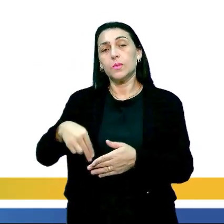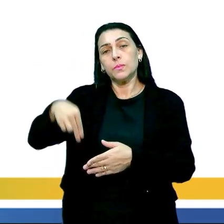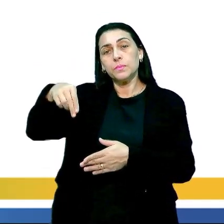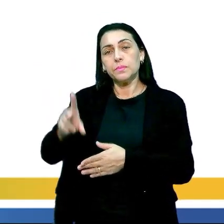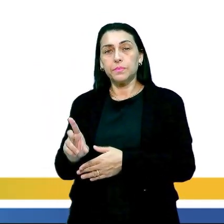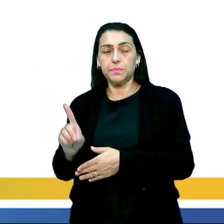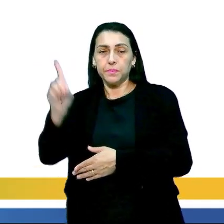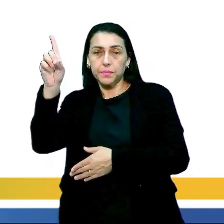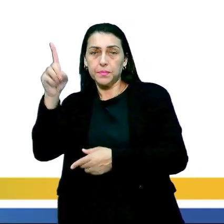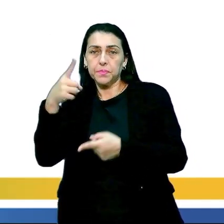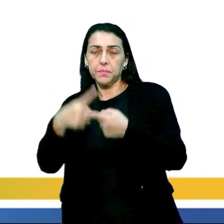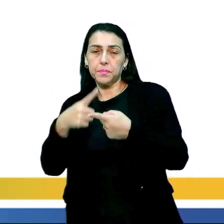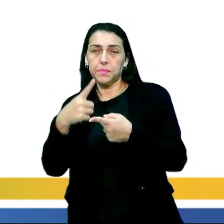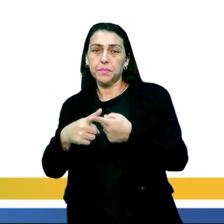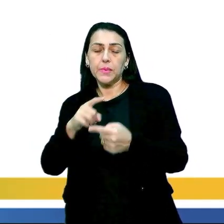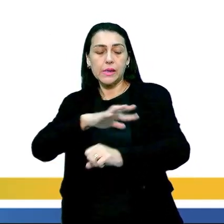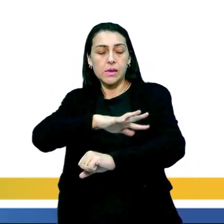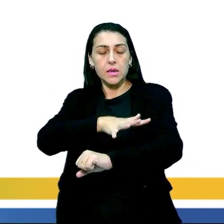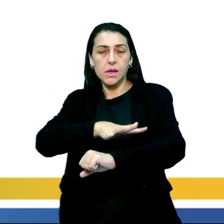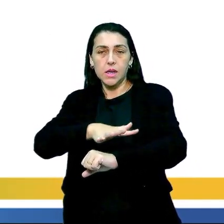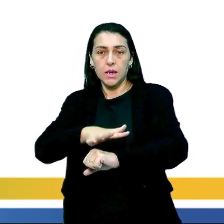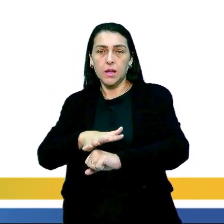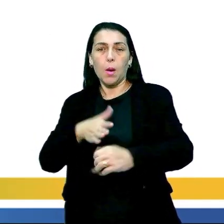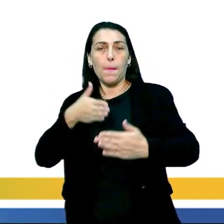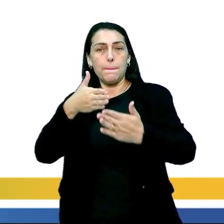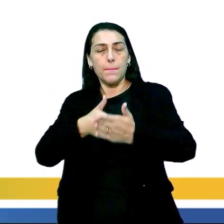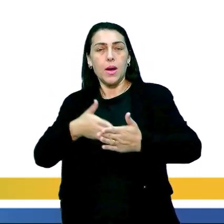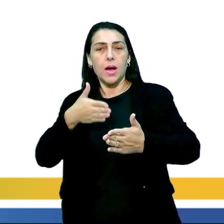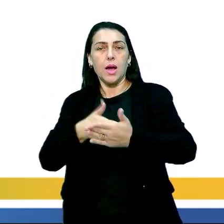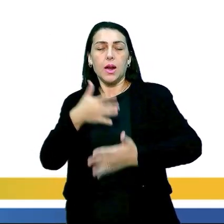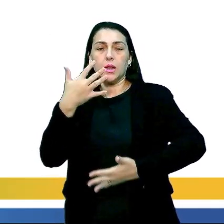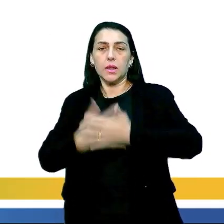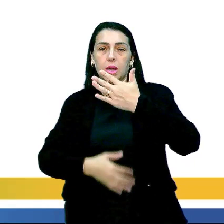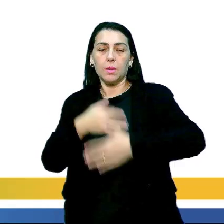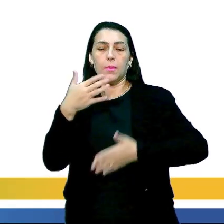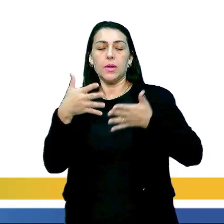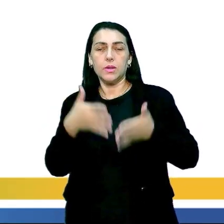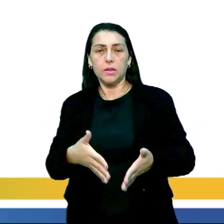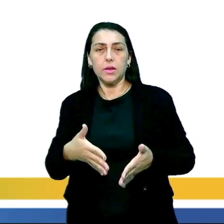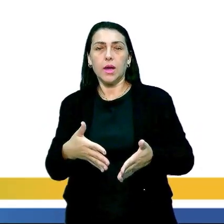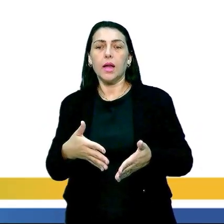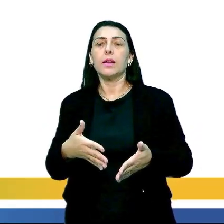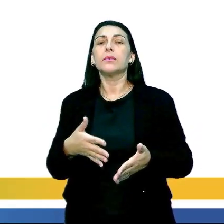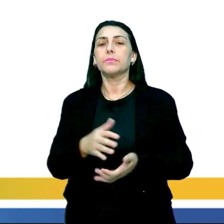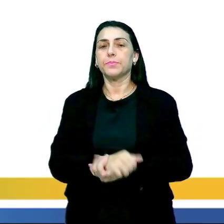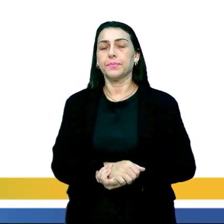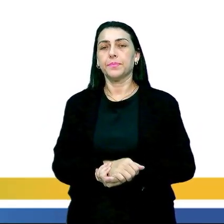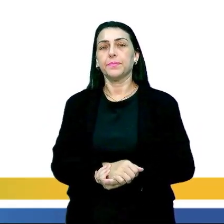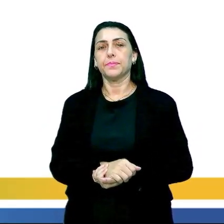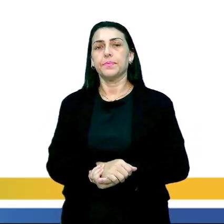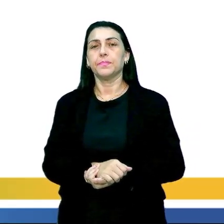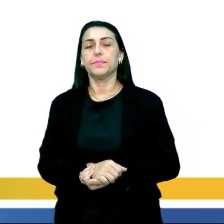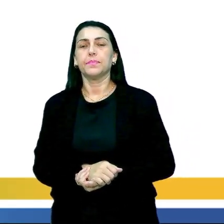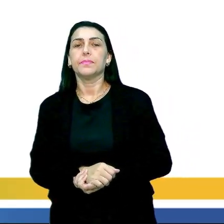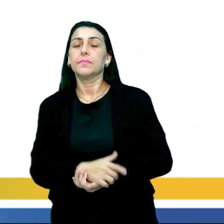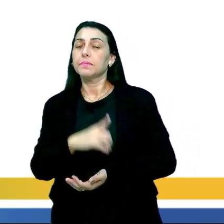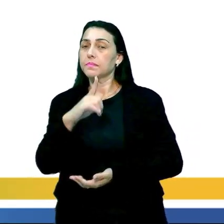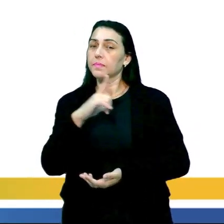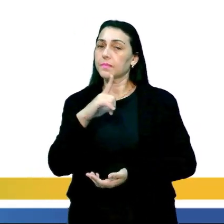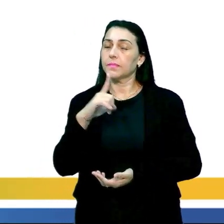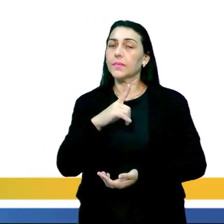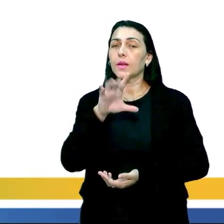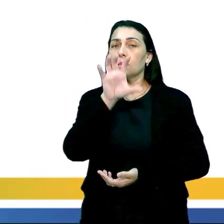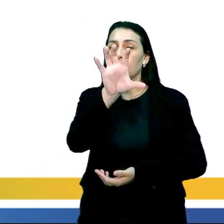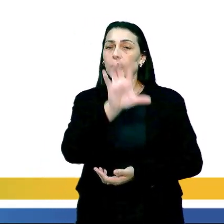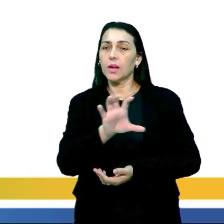Nordeste, justamente porque o relevo vai servir como uma barreira que impede a chegada da umidade, ok? Então, a gente tem ali uma